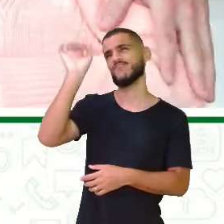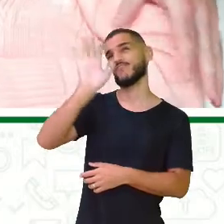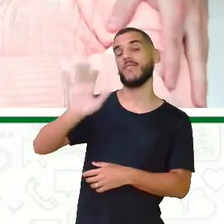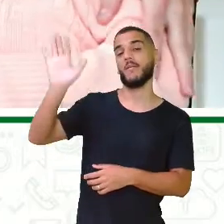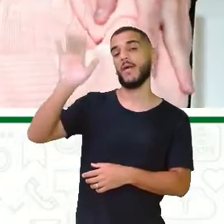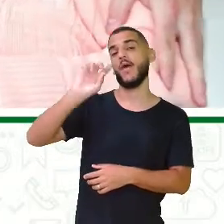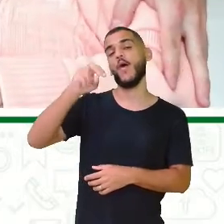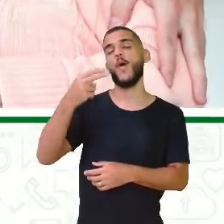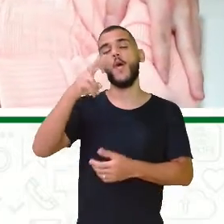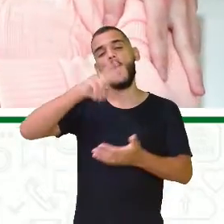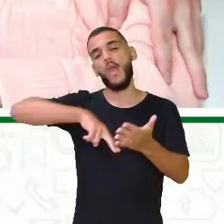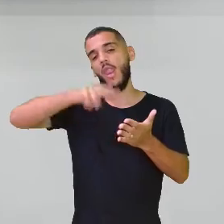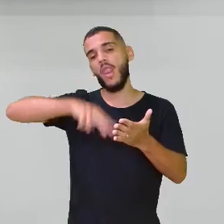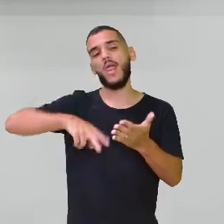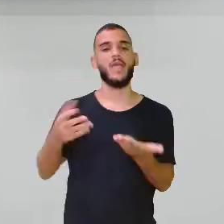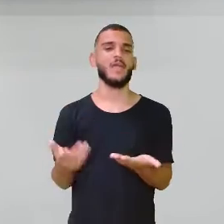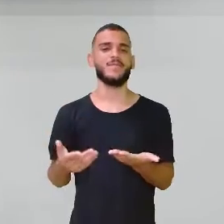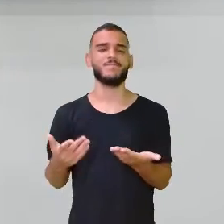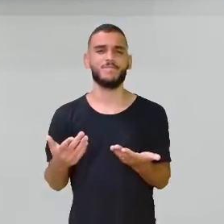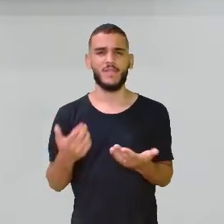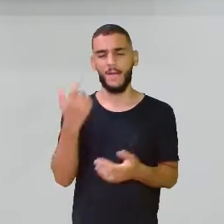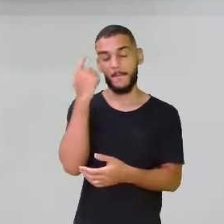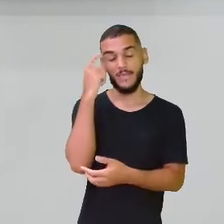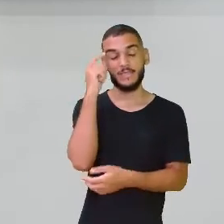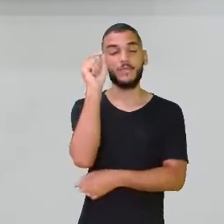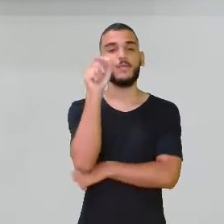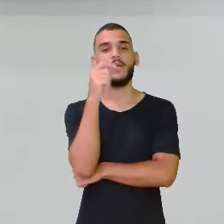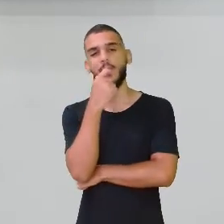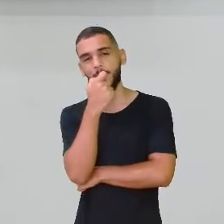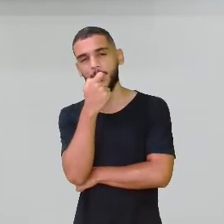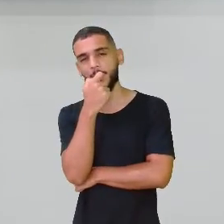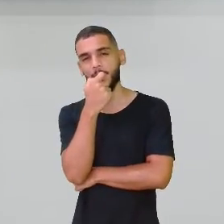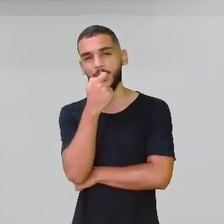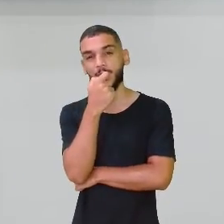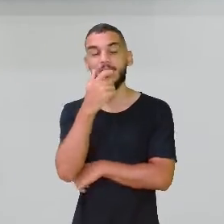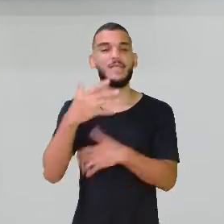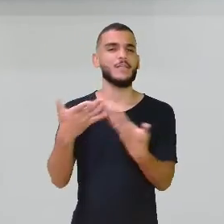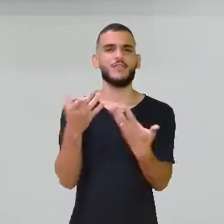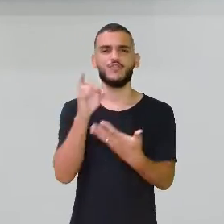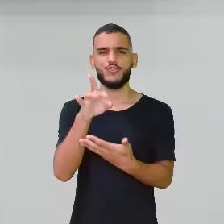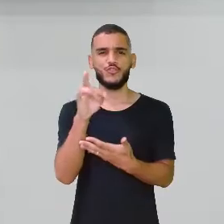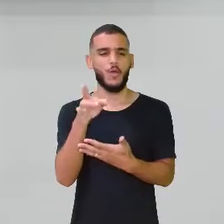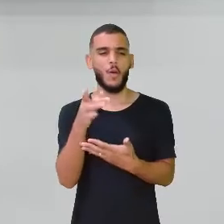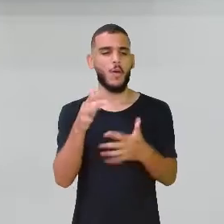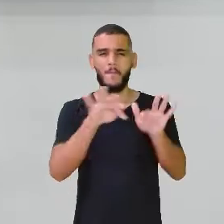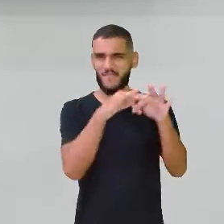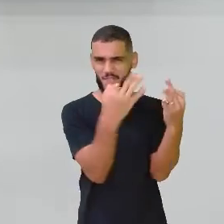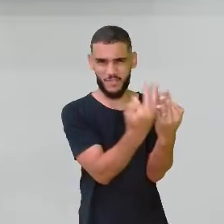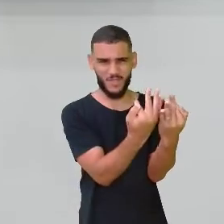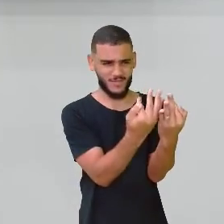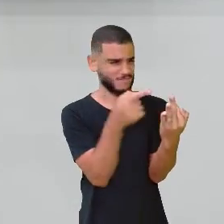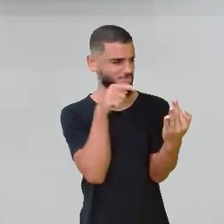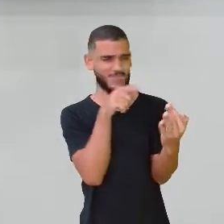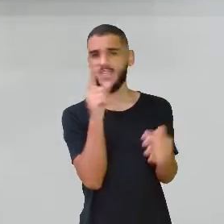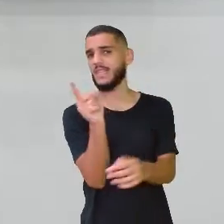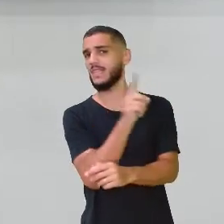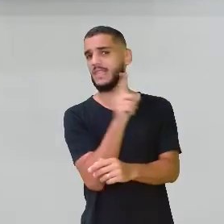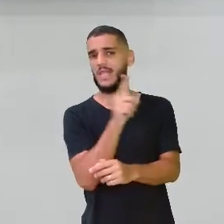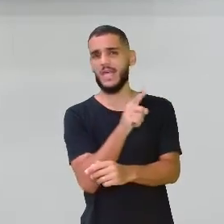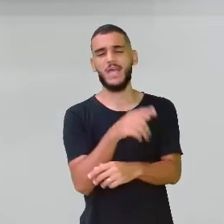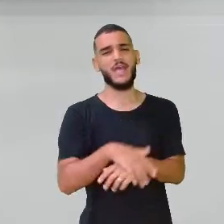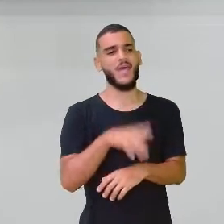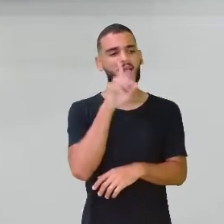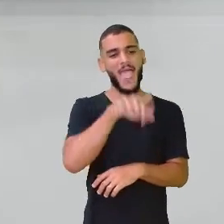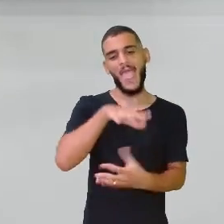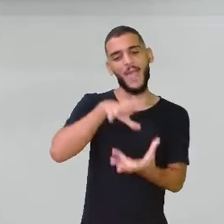ou lê coisas assim e pensa que está sendo direcionado só para um parente. Ah, tá. É o idoso